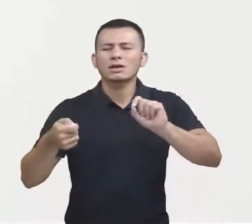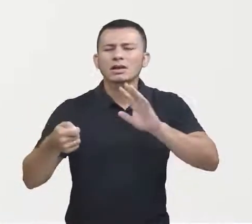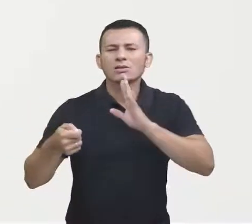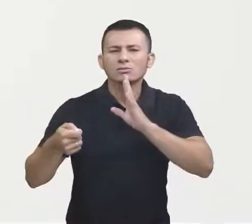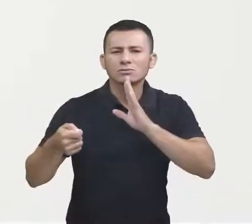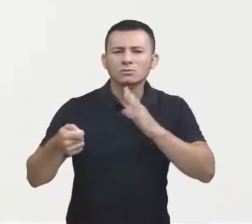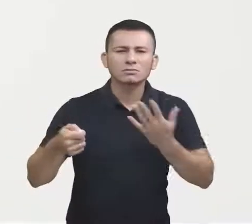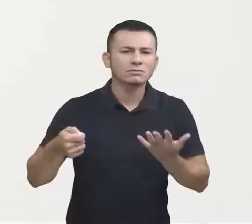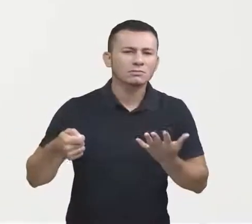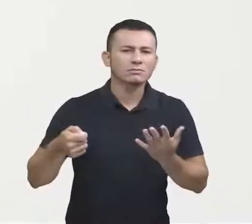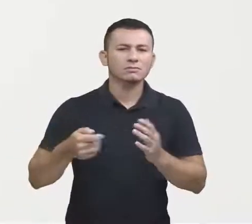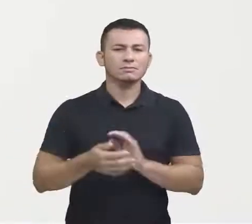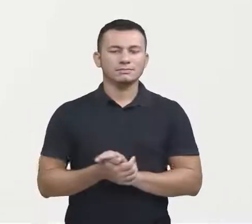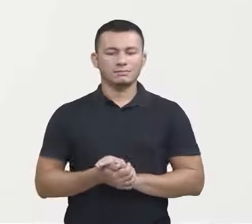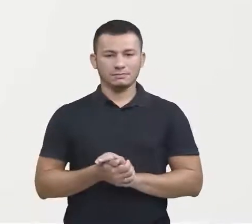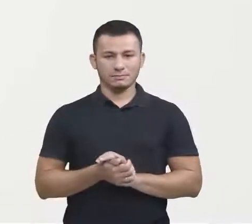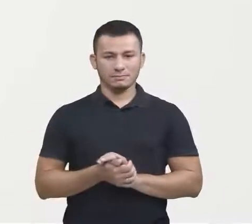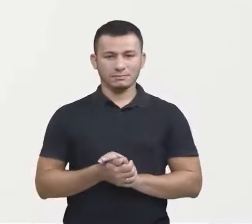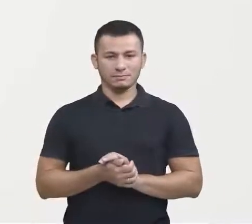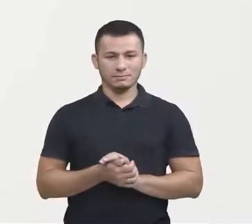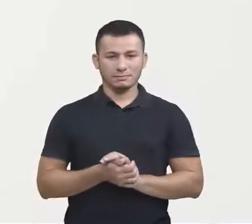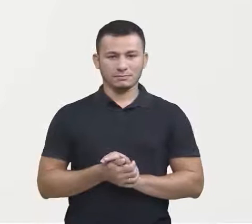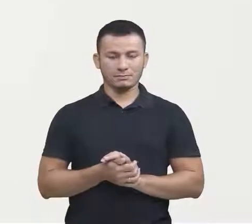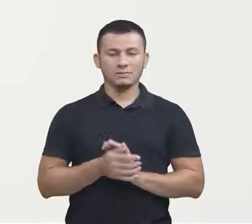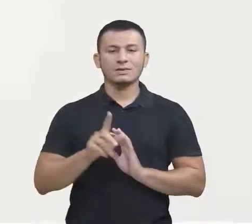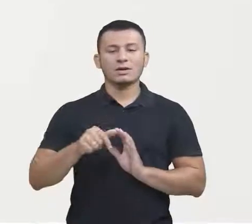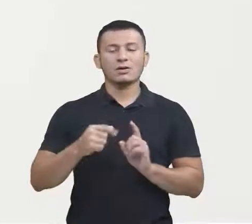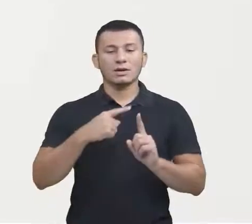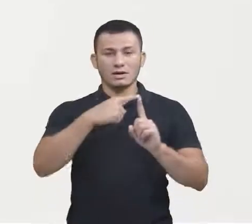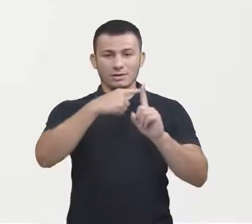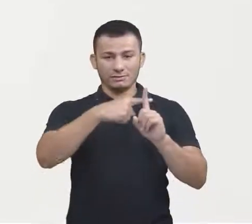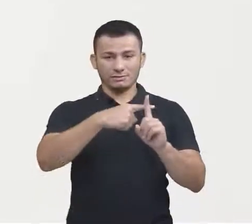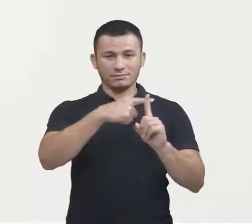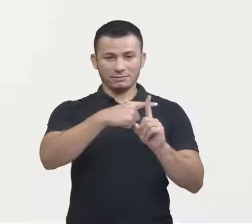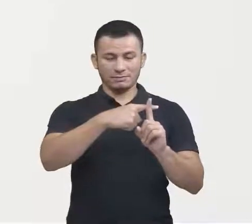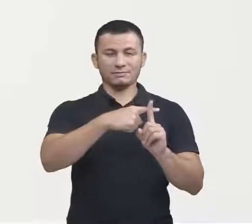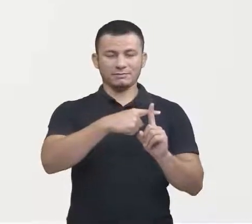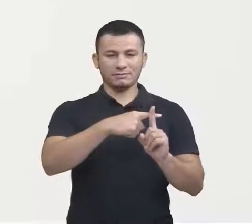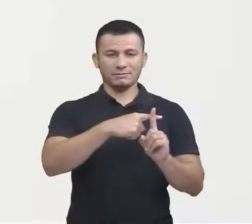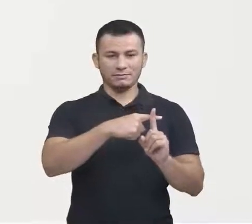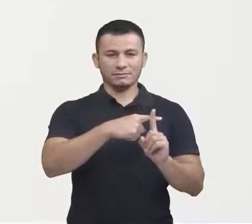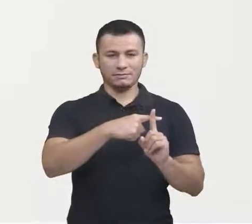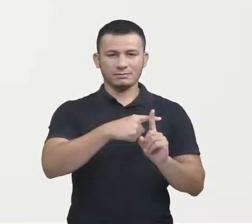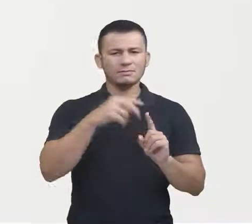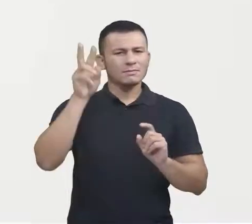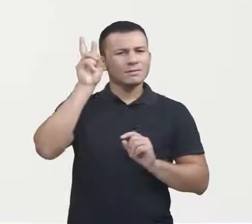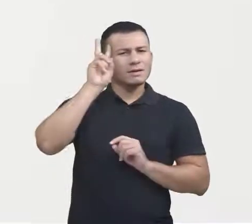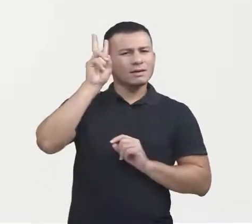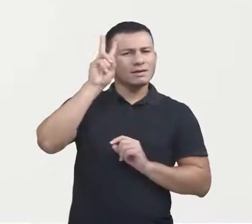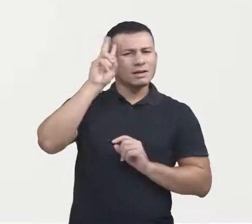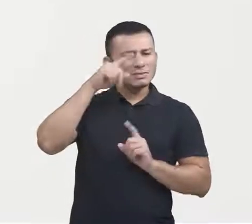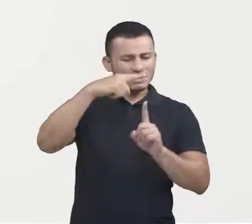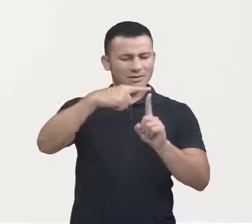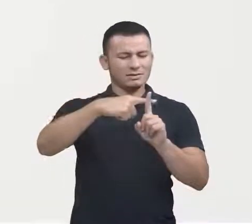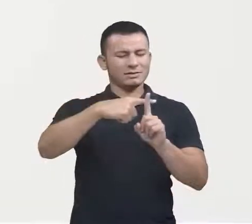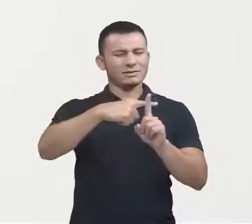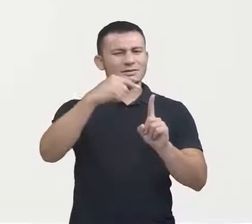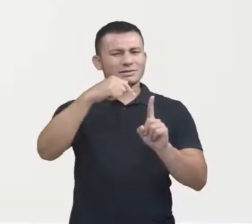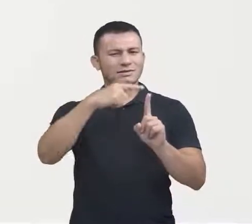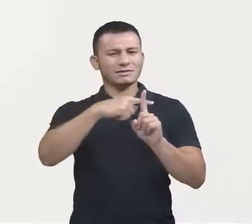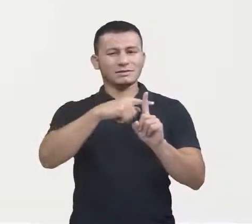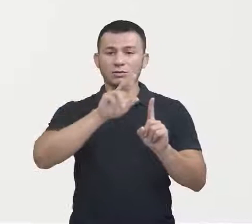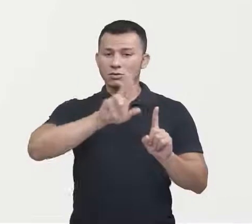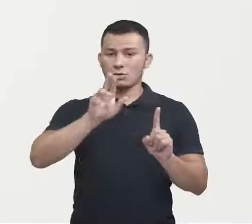conhecem e o sinal do que da adição lembram-se da coizinha